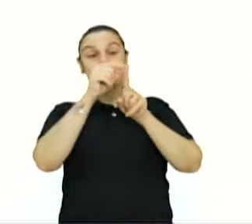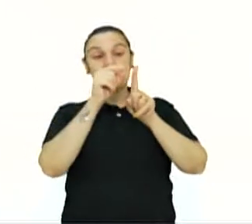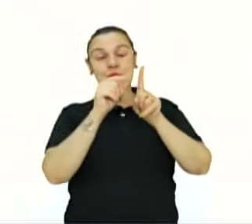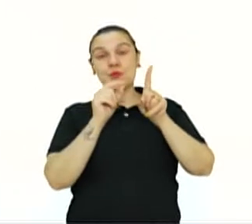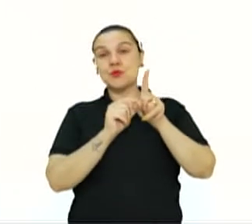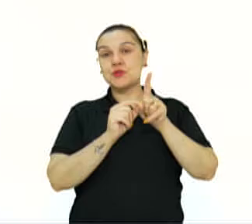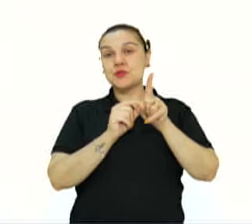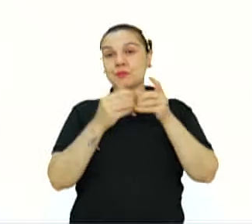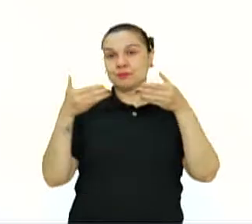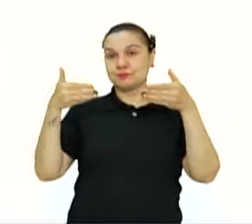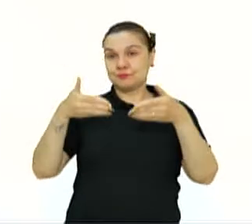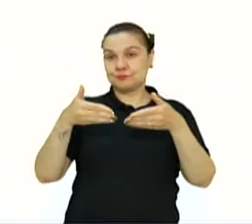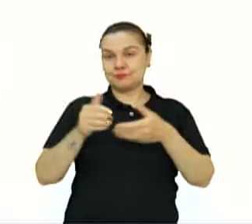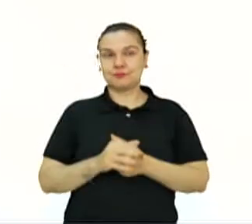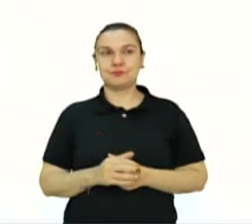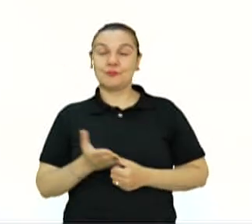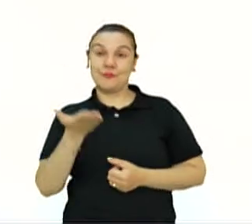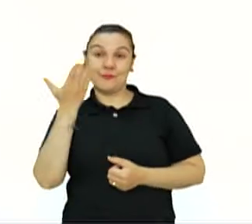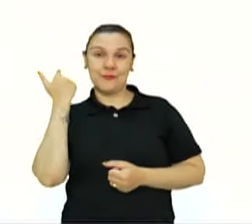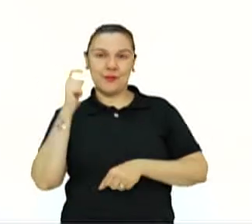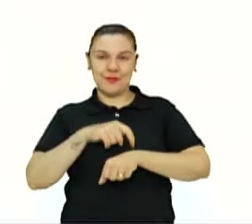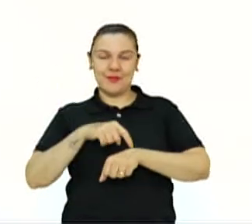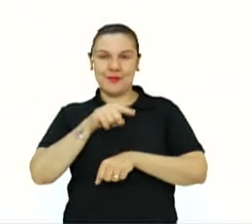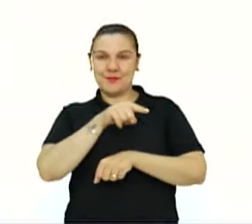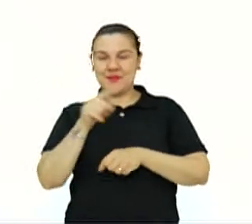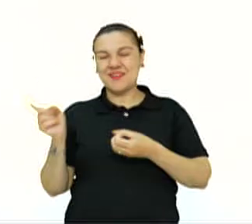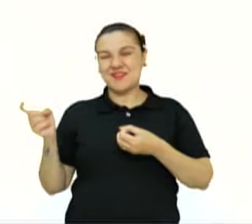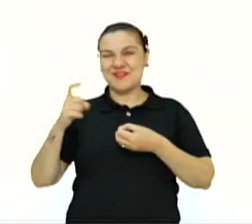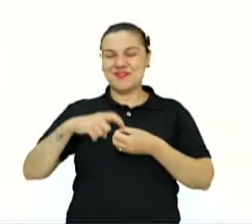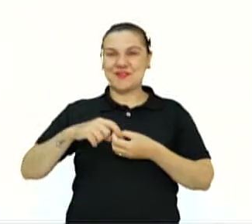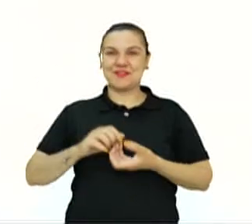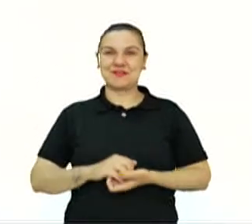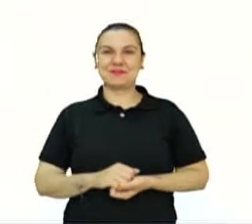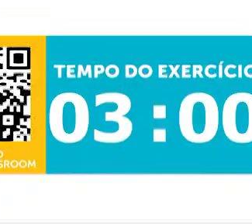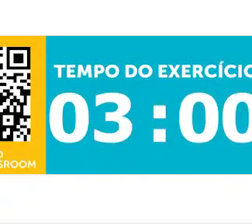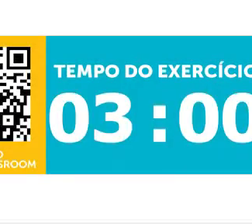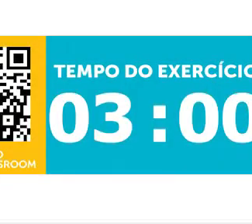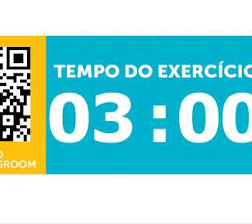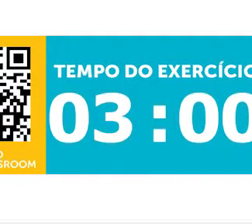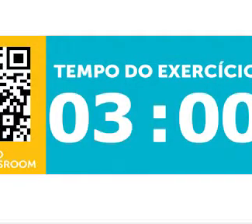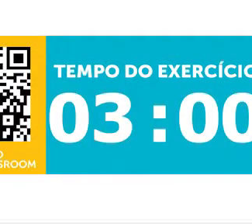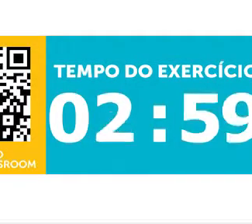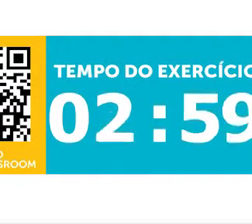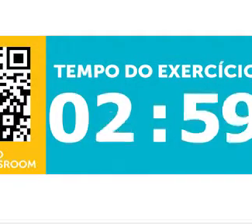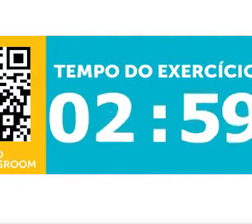de funcionamento dele. Vou te dar um tempinho e nós já retornamos.